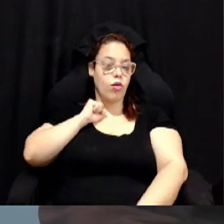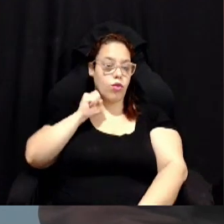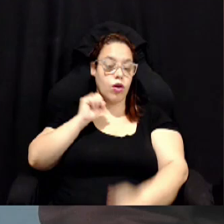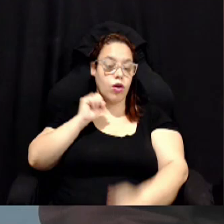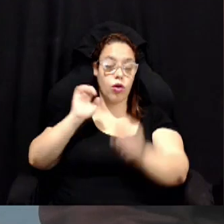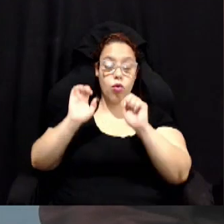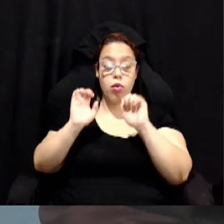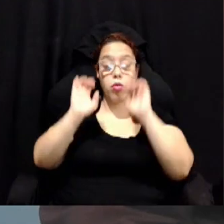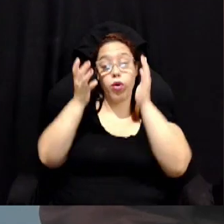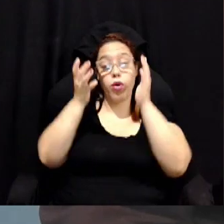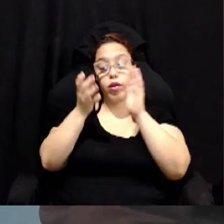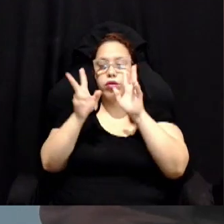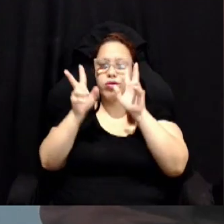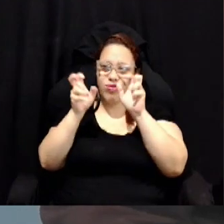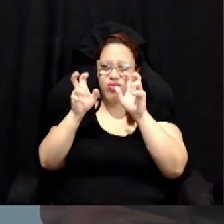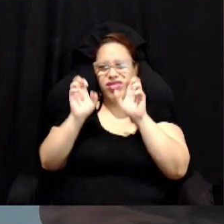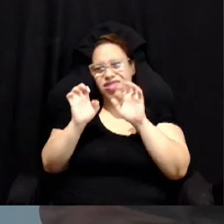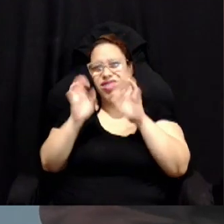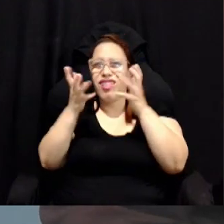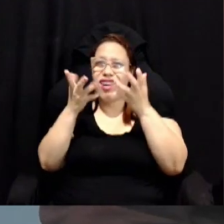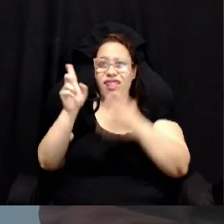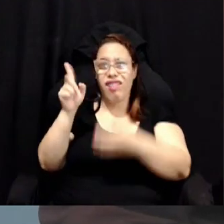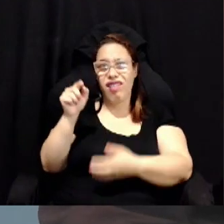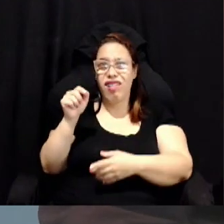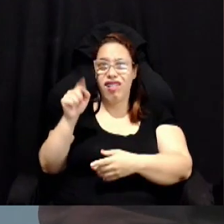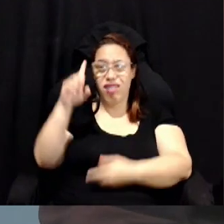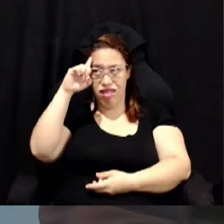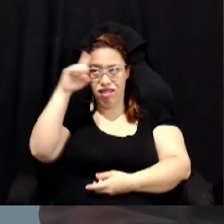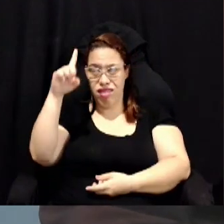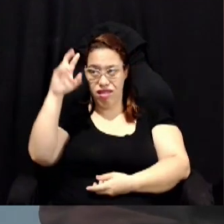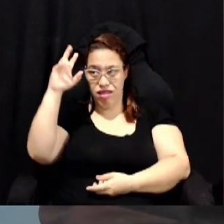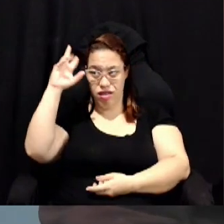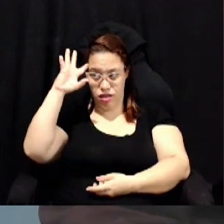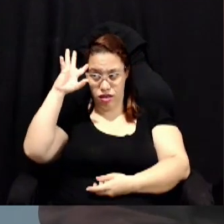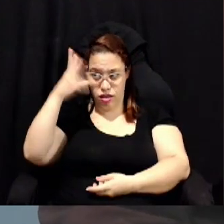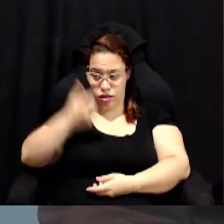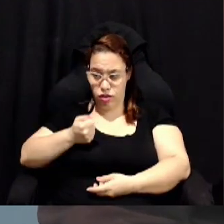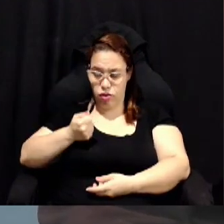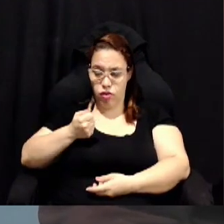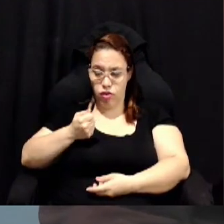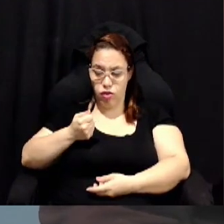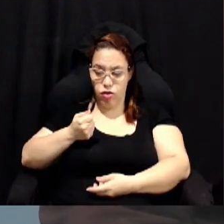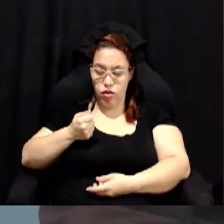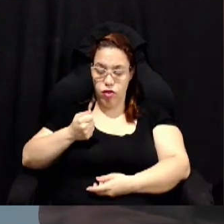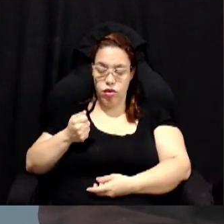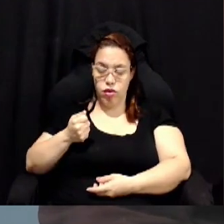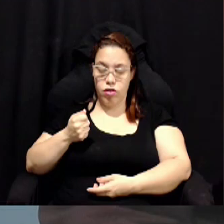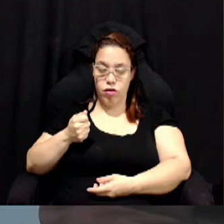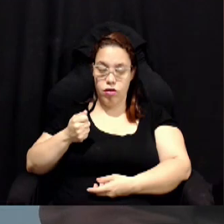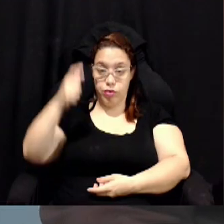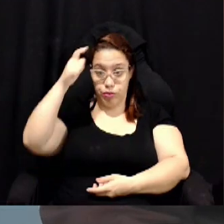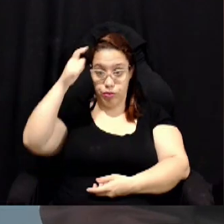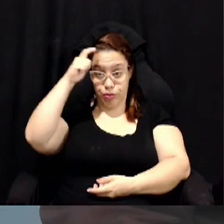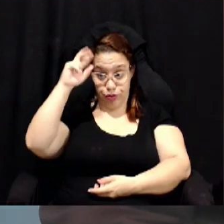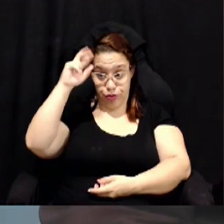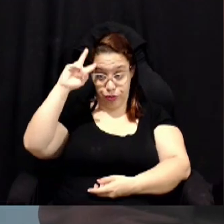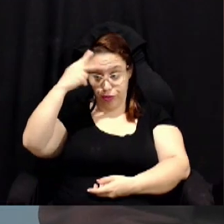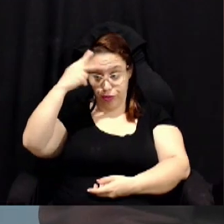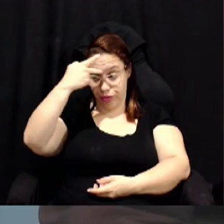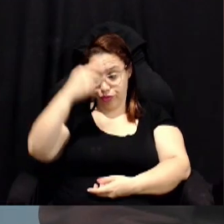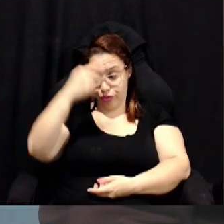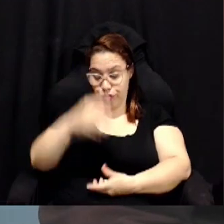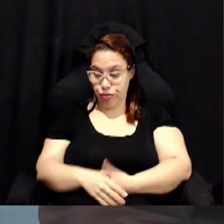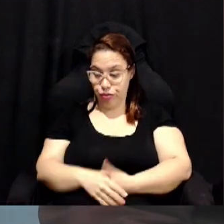assim, comemorado não, é o dia da conscientização, né, para conscientizar as pessoas. Eu falo que